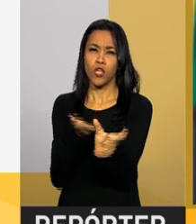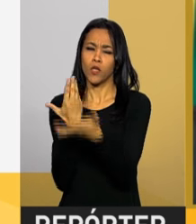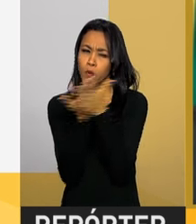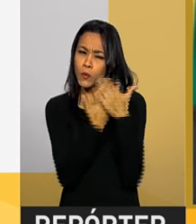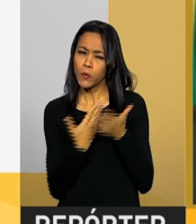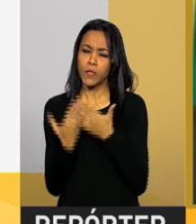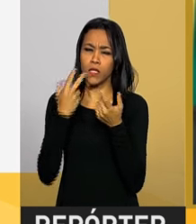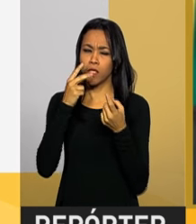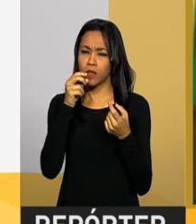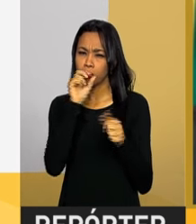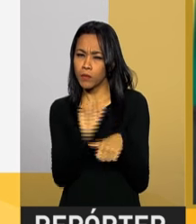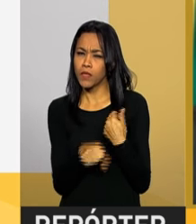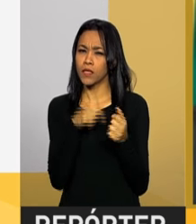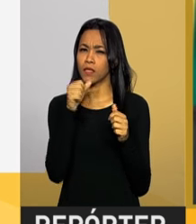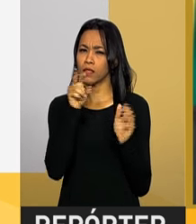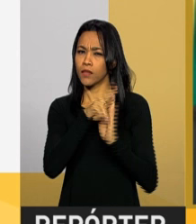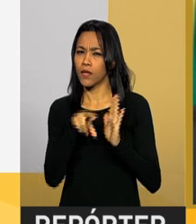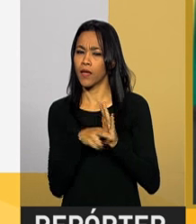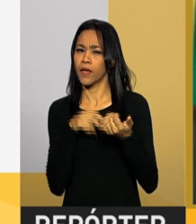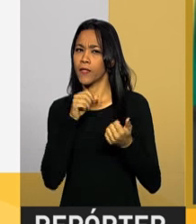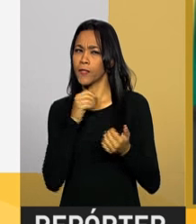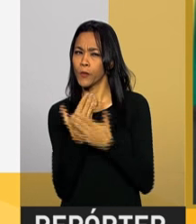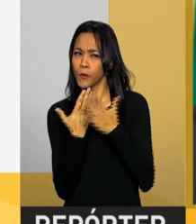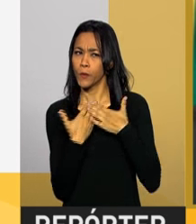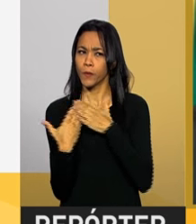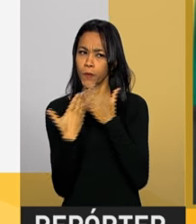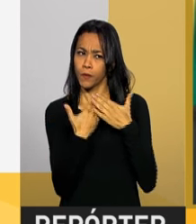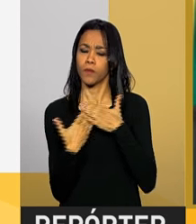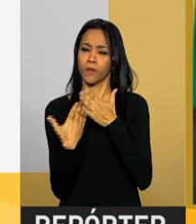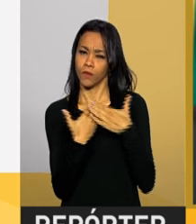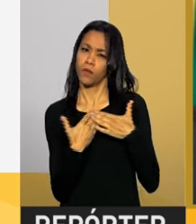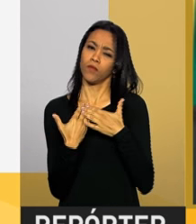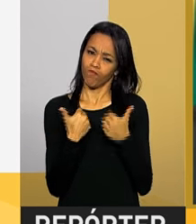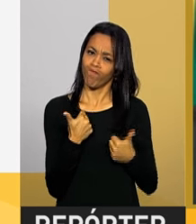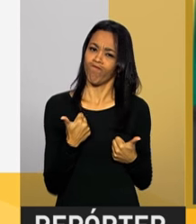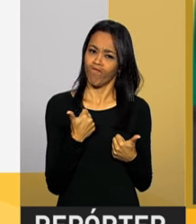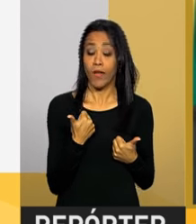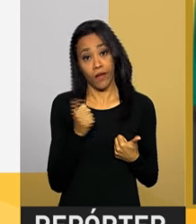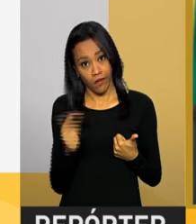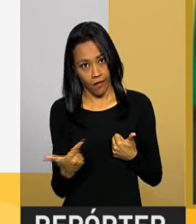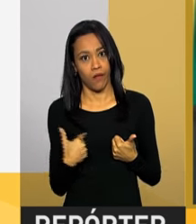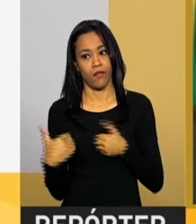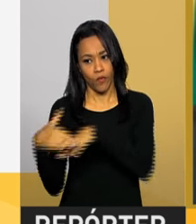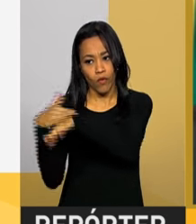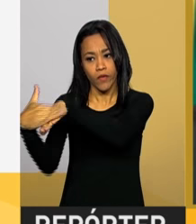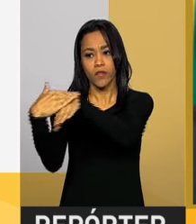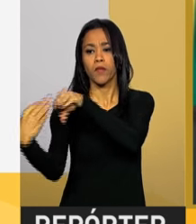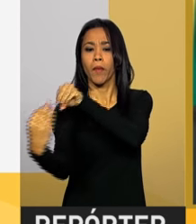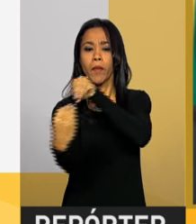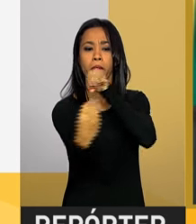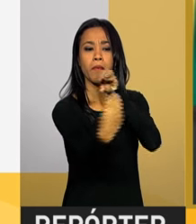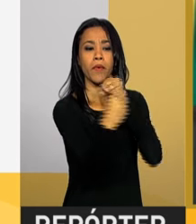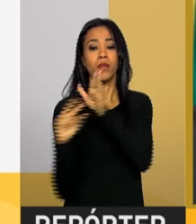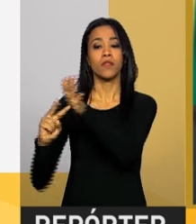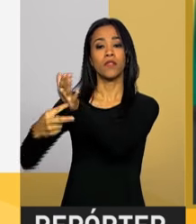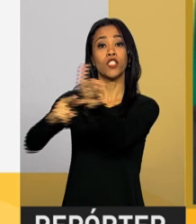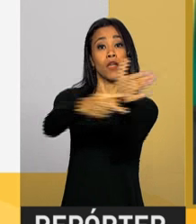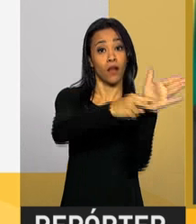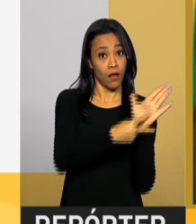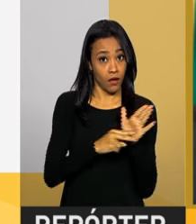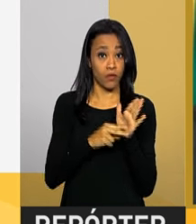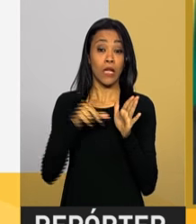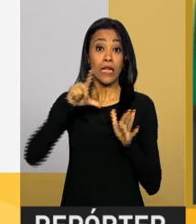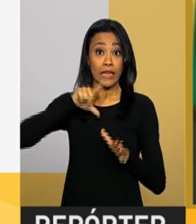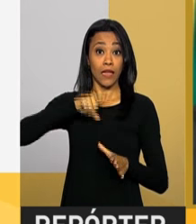reforma da Previdência. É claro que nós estamos fazendo isso também, dialogando com as centrais sindicais, tem lá na Casa Civil